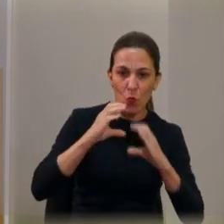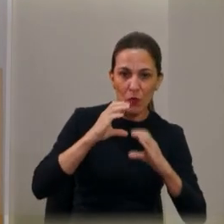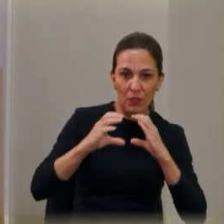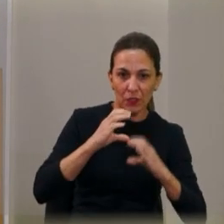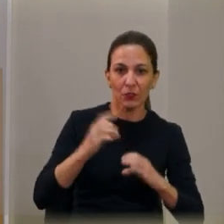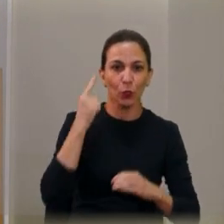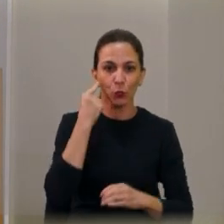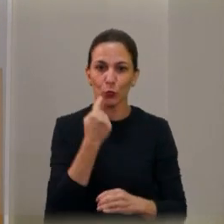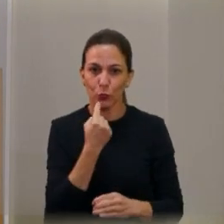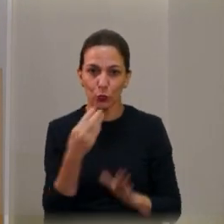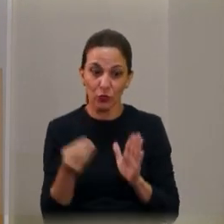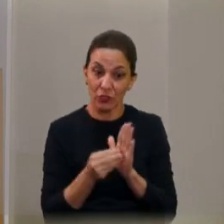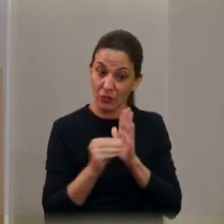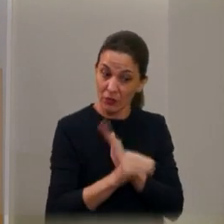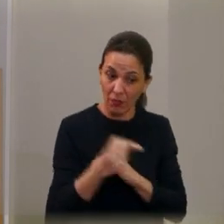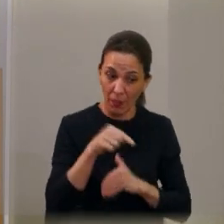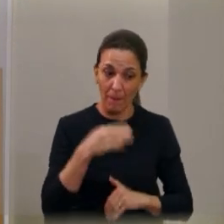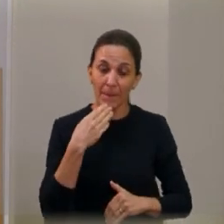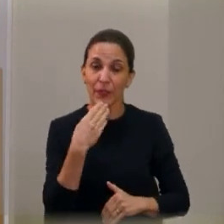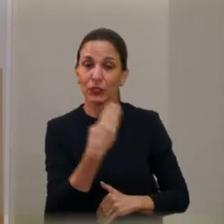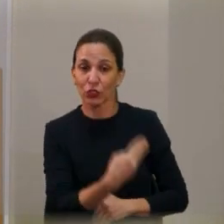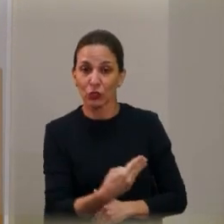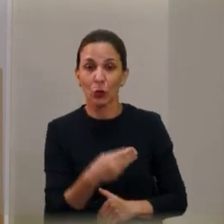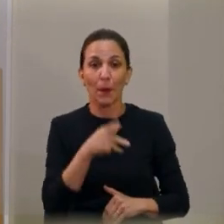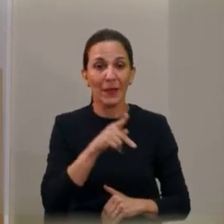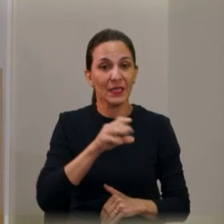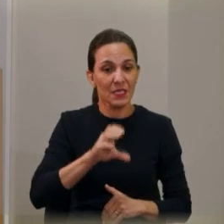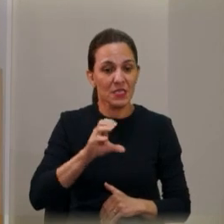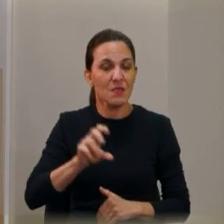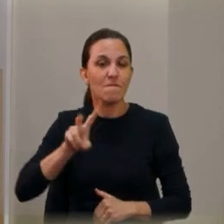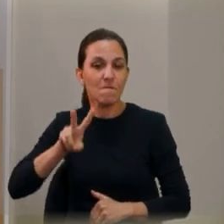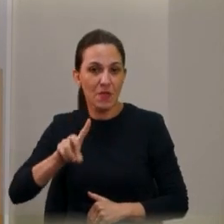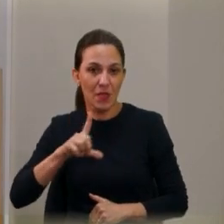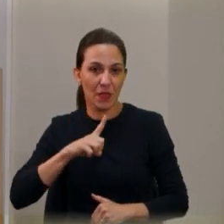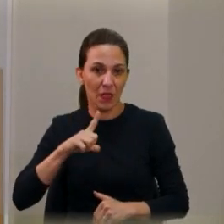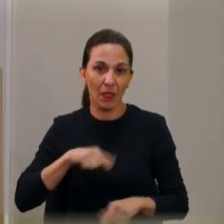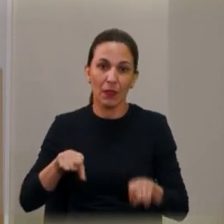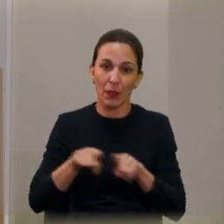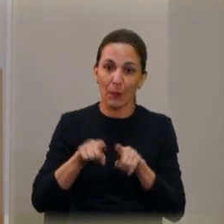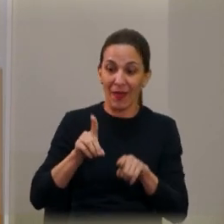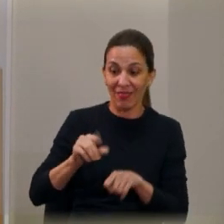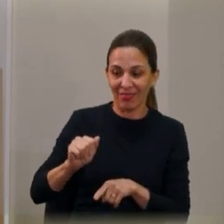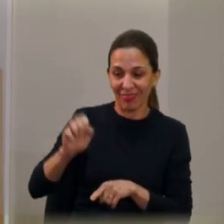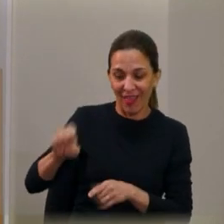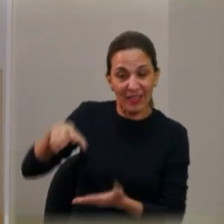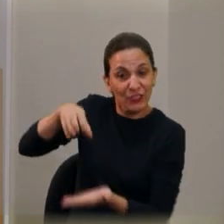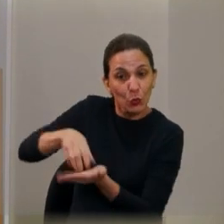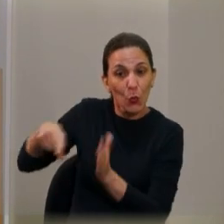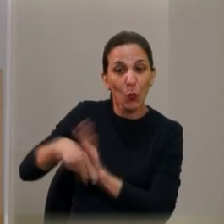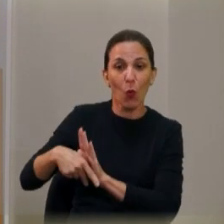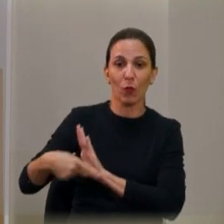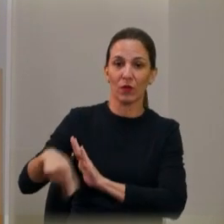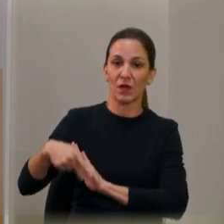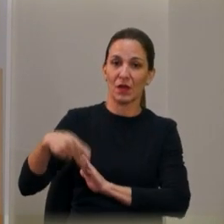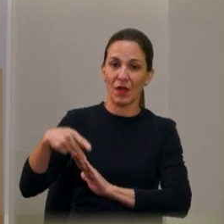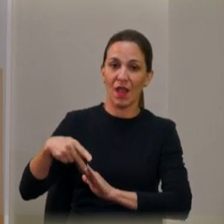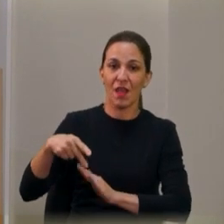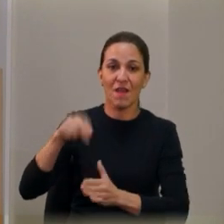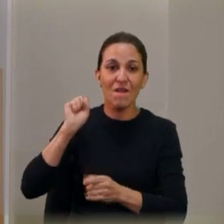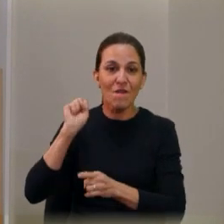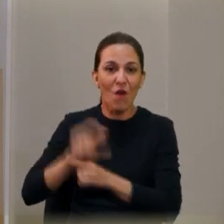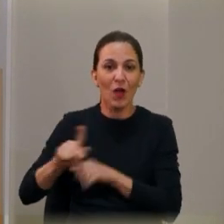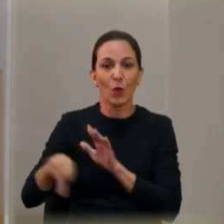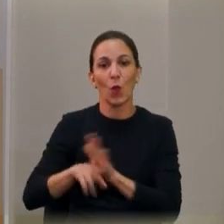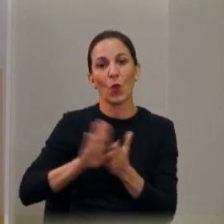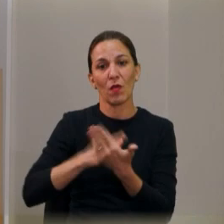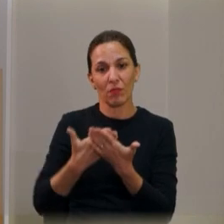e a gente fez uma indicação pedindo para que no pccv da Prefeitura e também do dai tenha esse cargo do intérprete